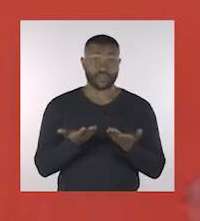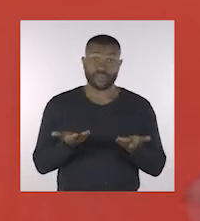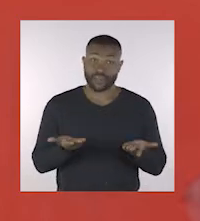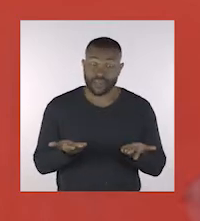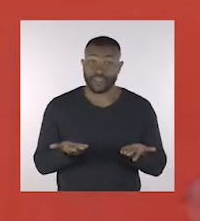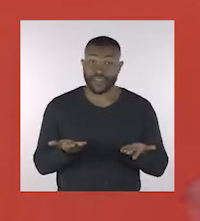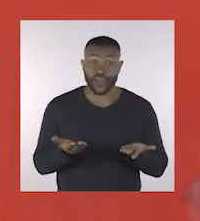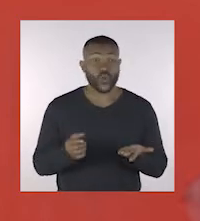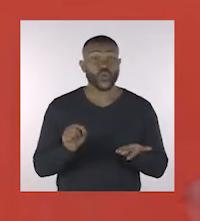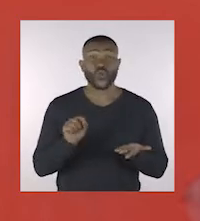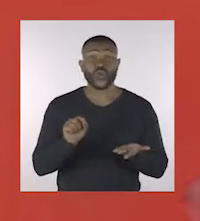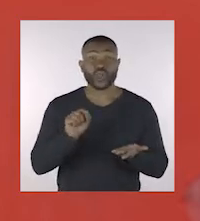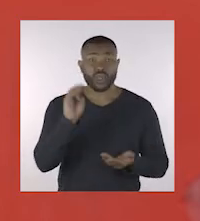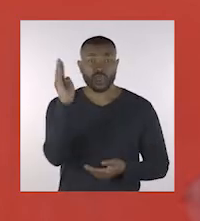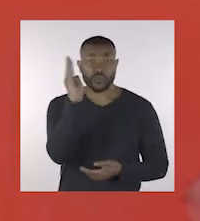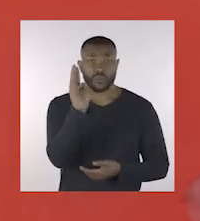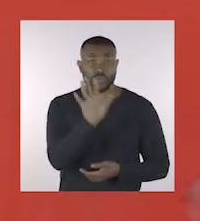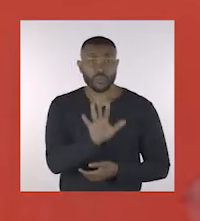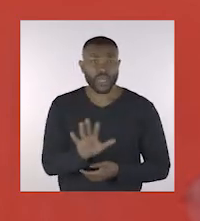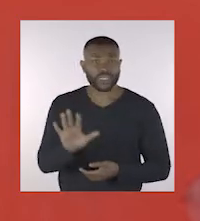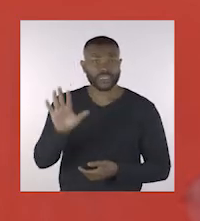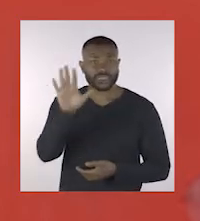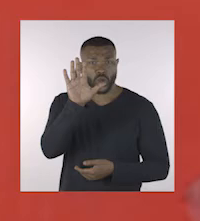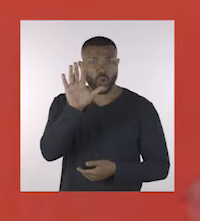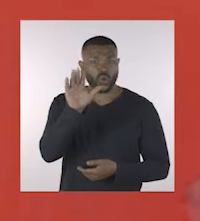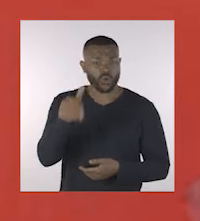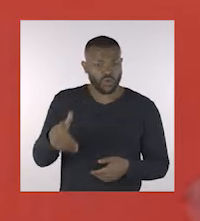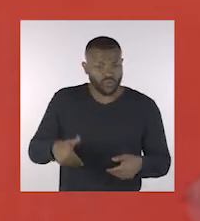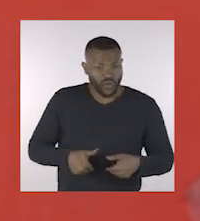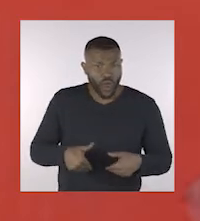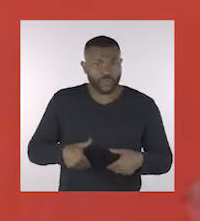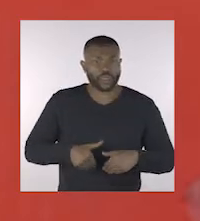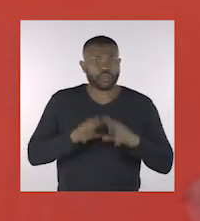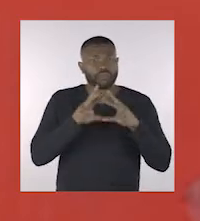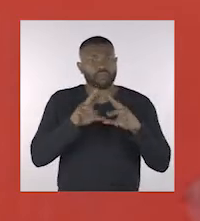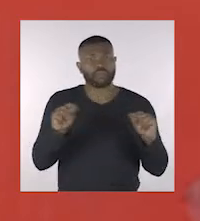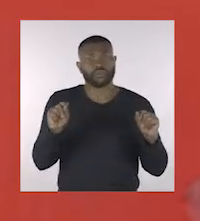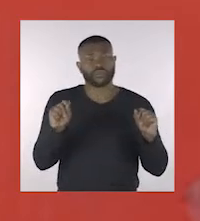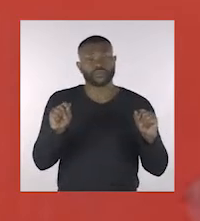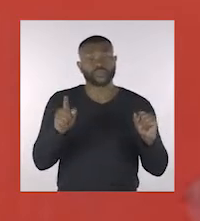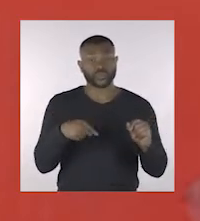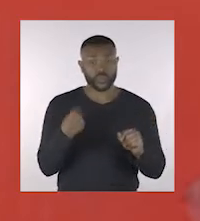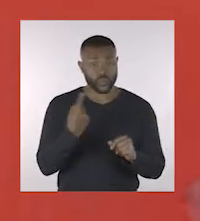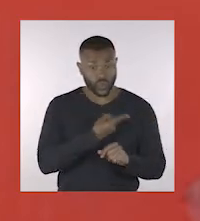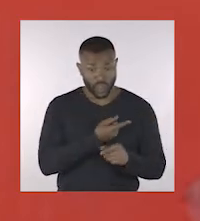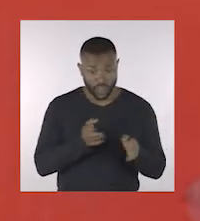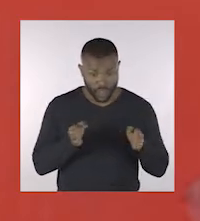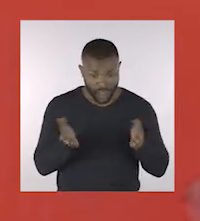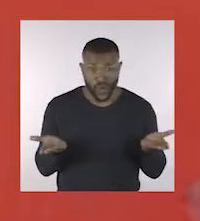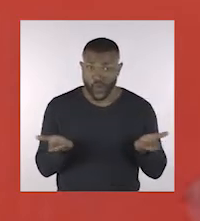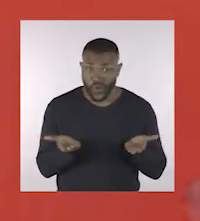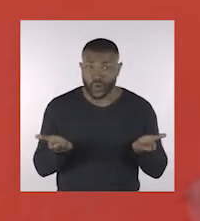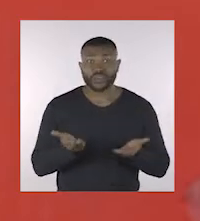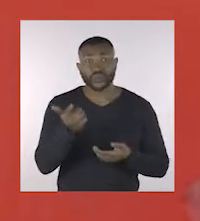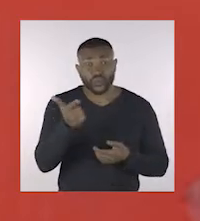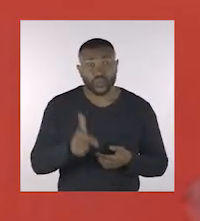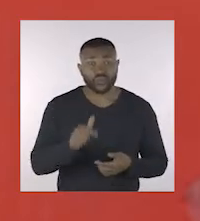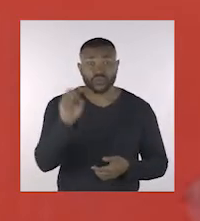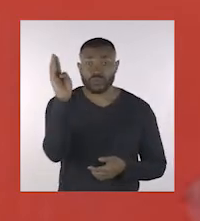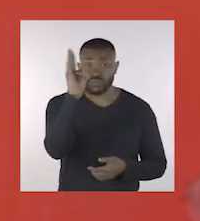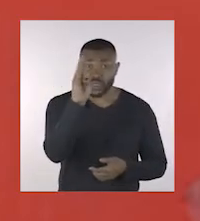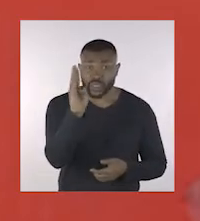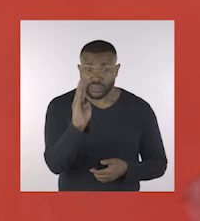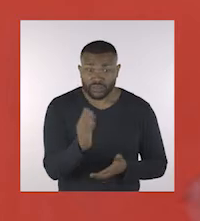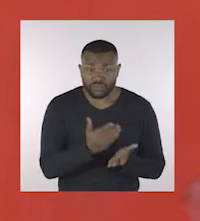é faz com que o Brasil saiu do mapa da fome então e agora nós estamos nessa mesma situação o